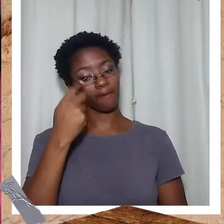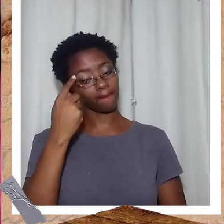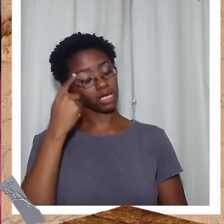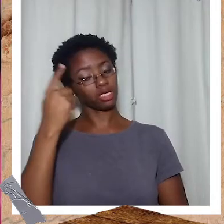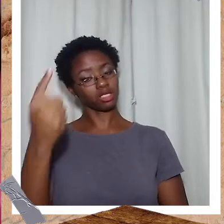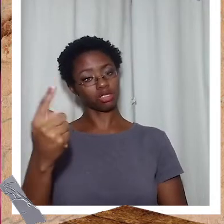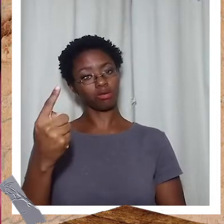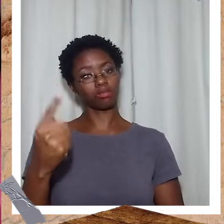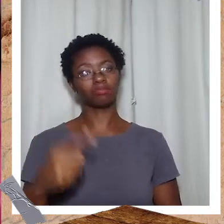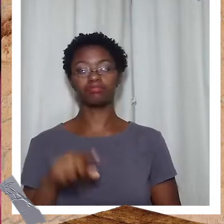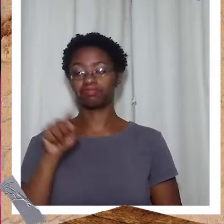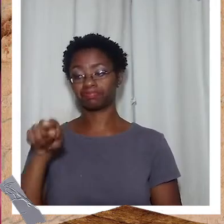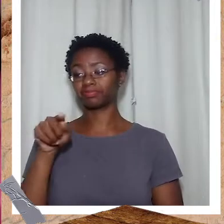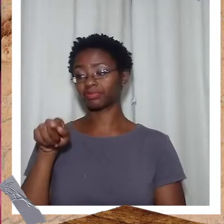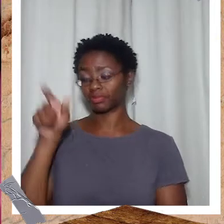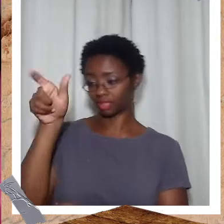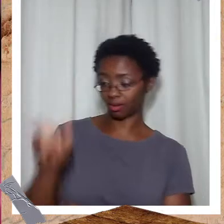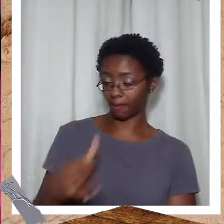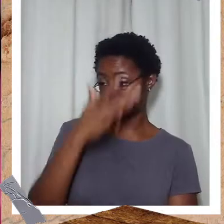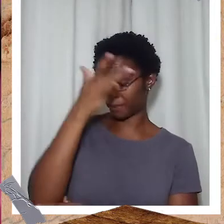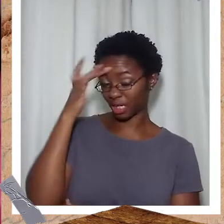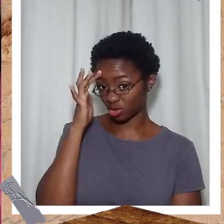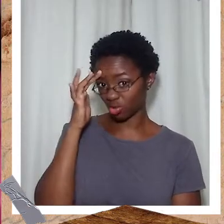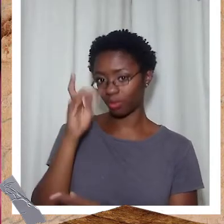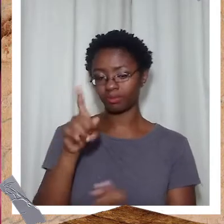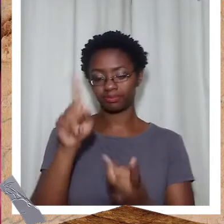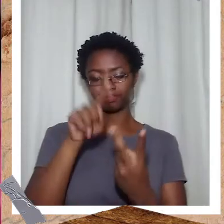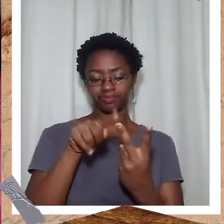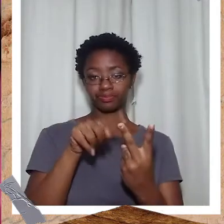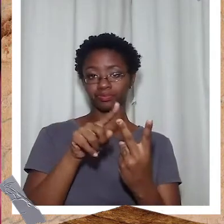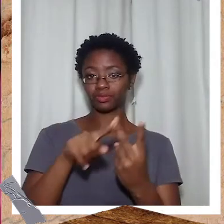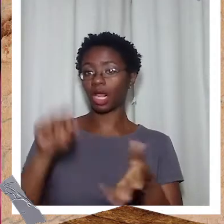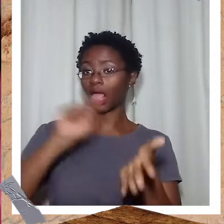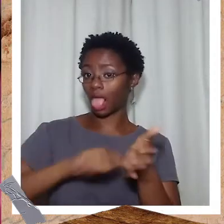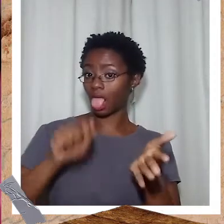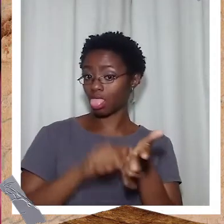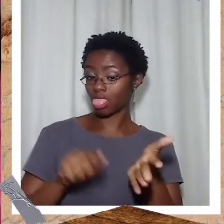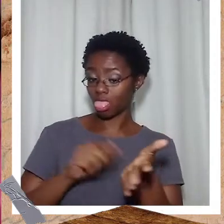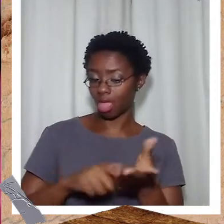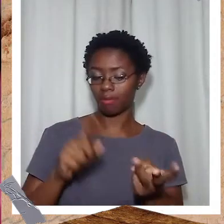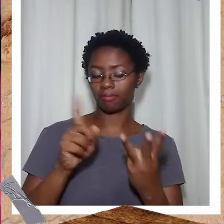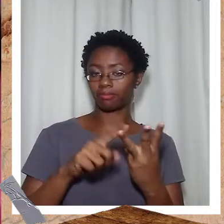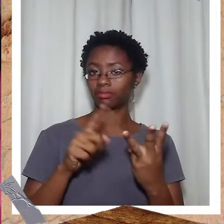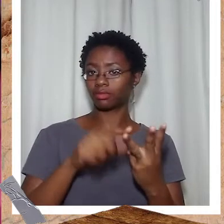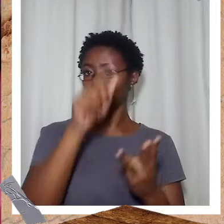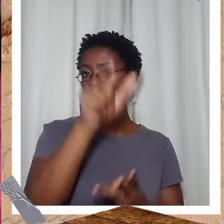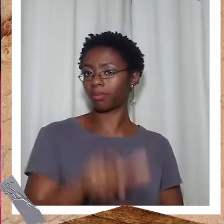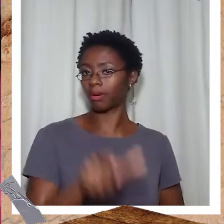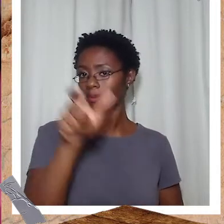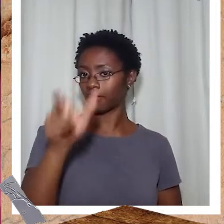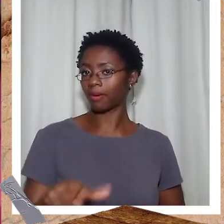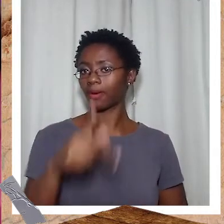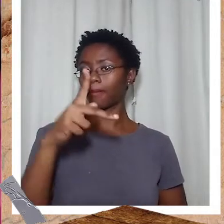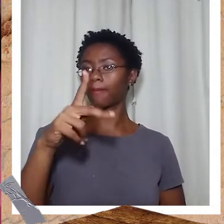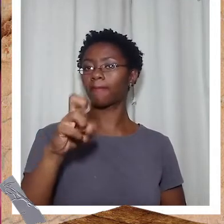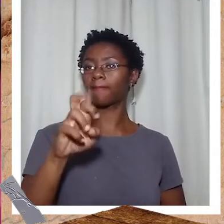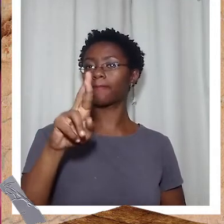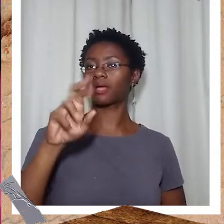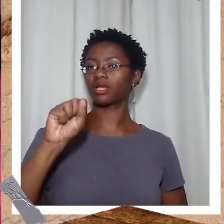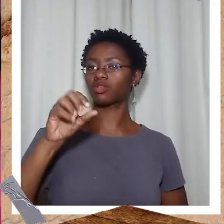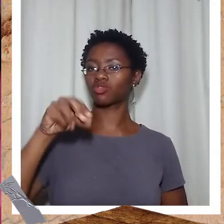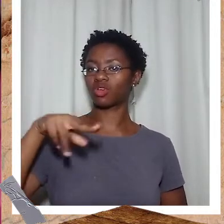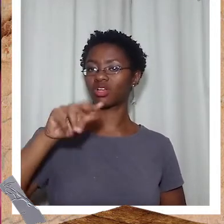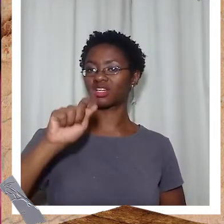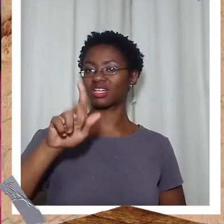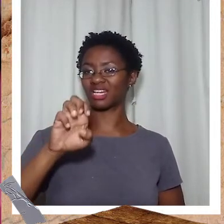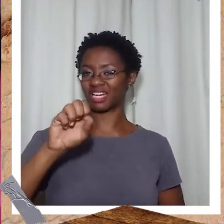pessoa, a gente tem a Carolina escritora, a gente tem a Carolina personagem de si e personagem dos outros, e a gente tem a Carolina